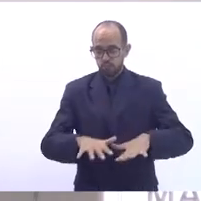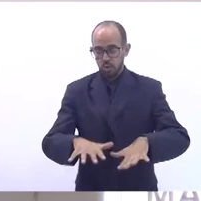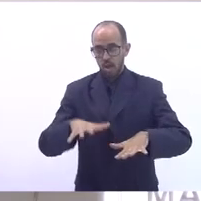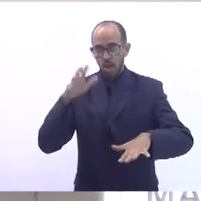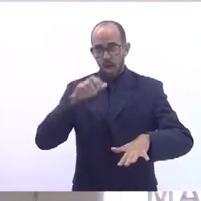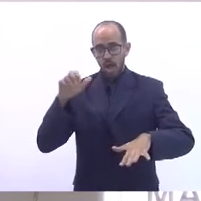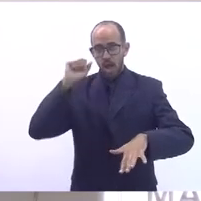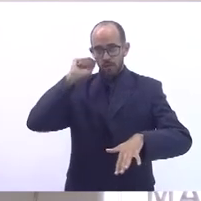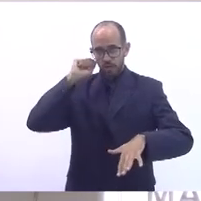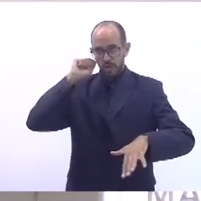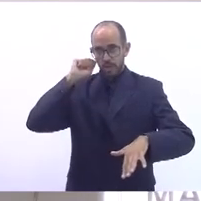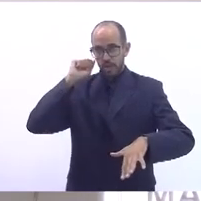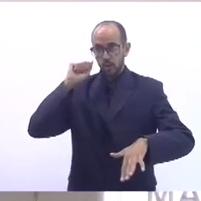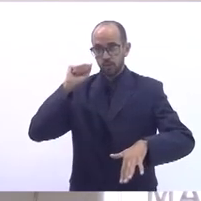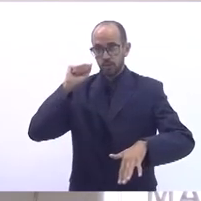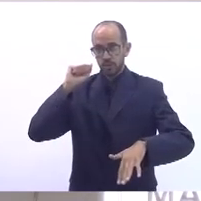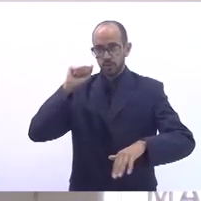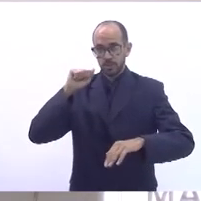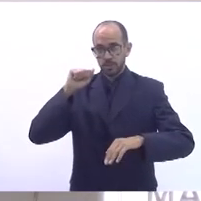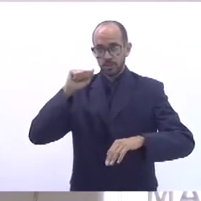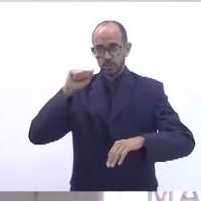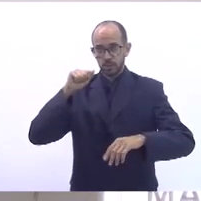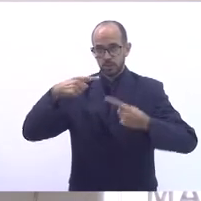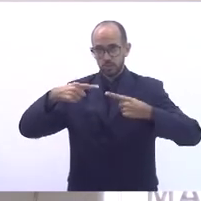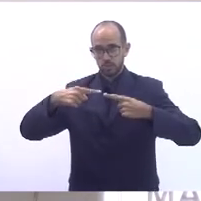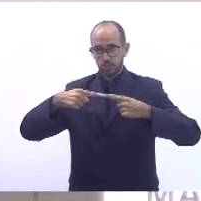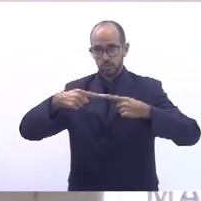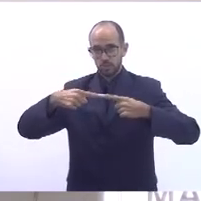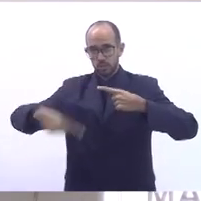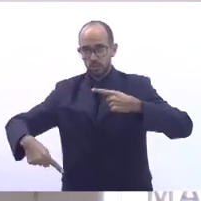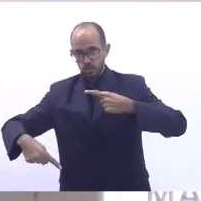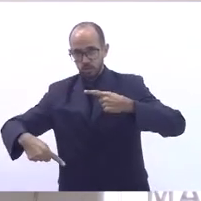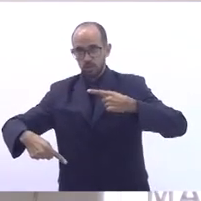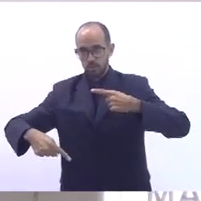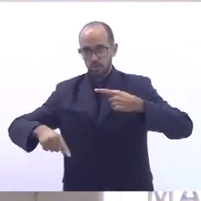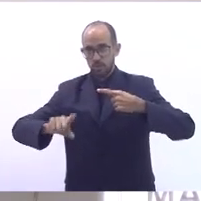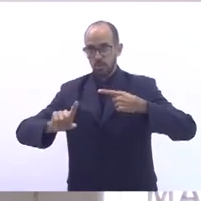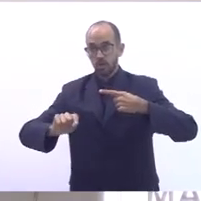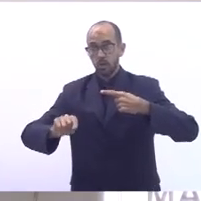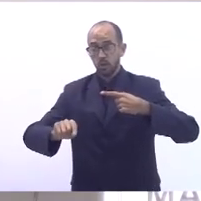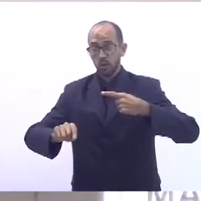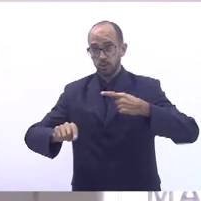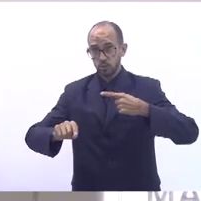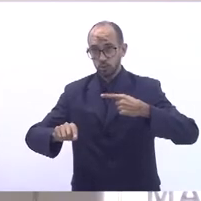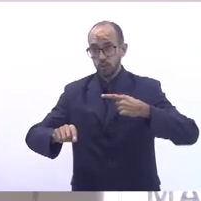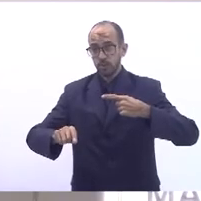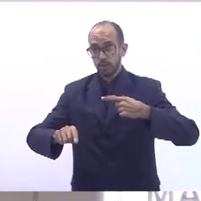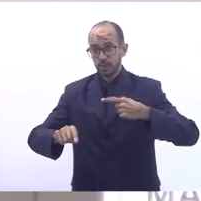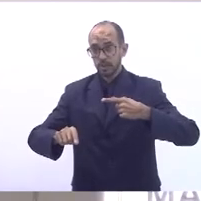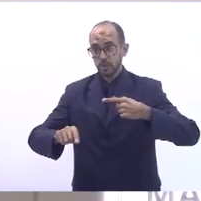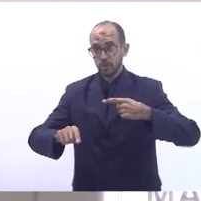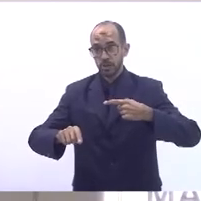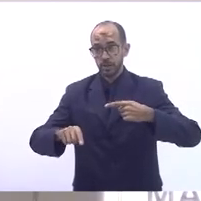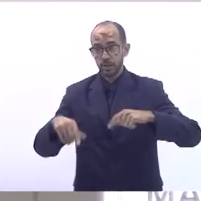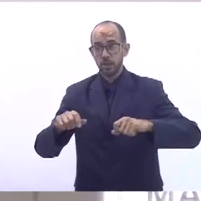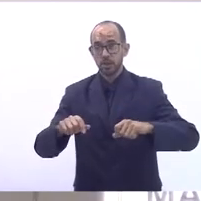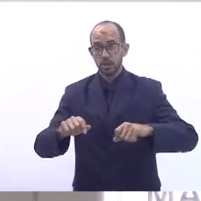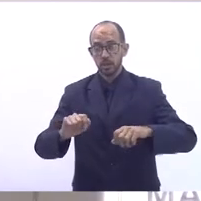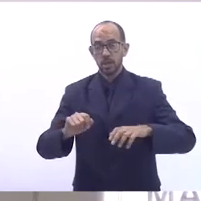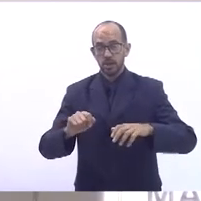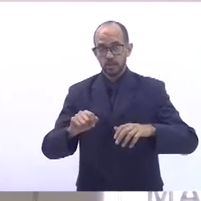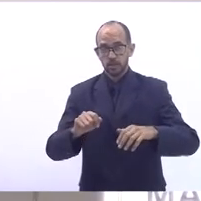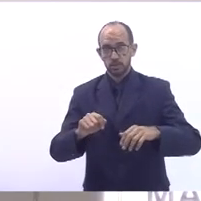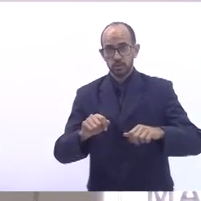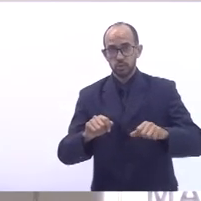Brasil e o proibicionismo no Brasil eu costumo falar né e a gente tem o proibicionismo muito em